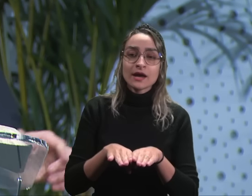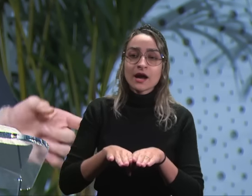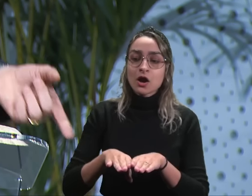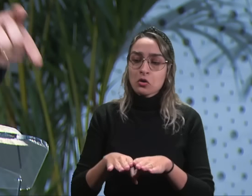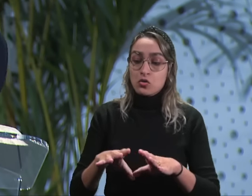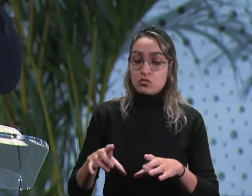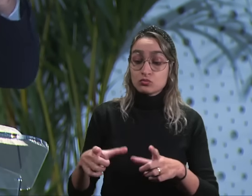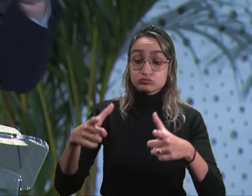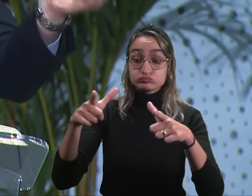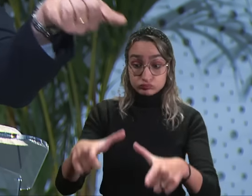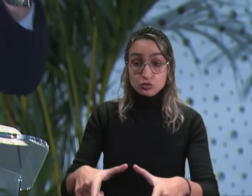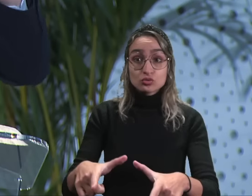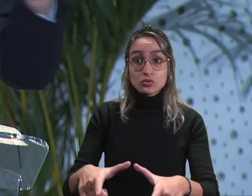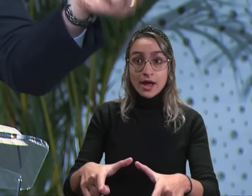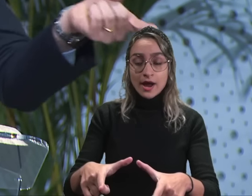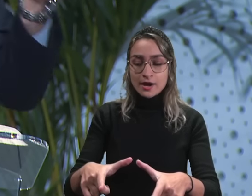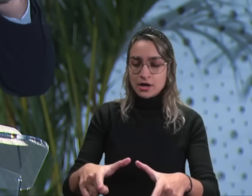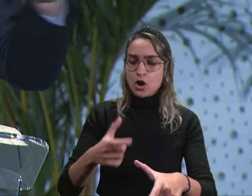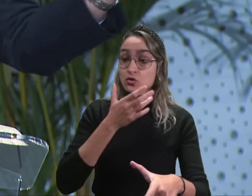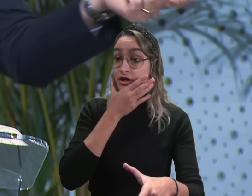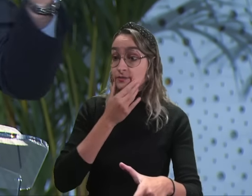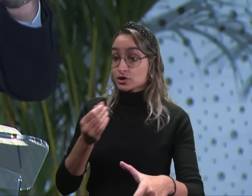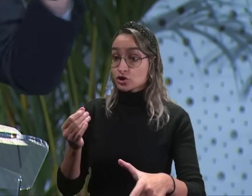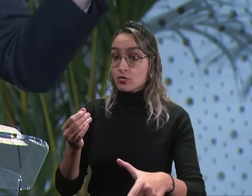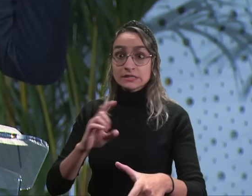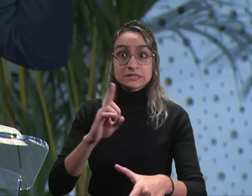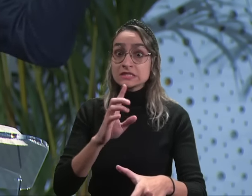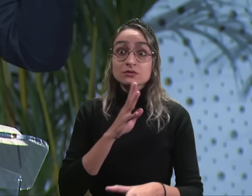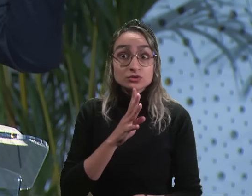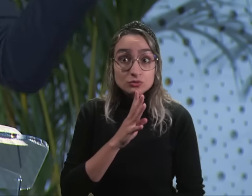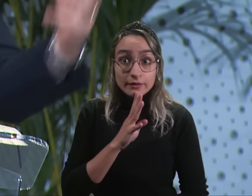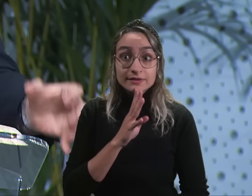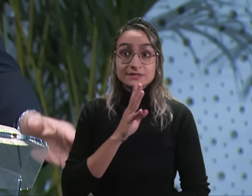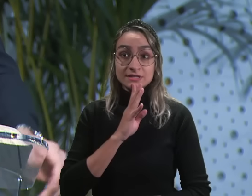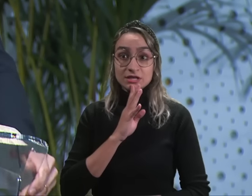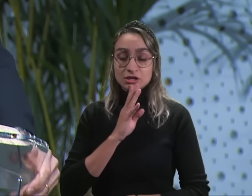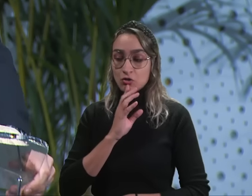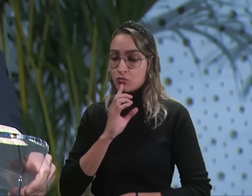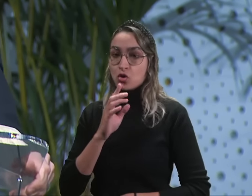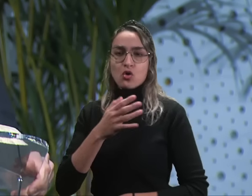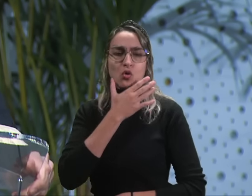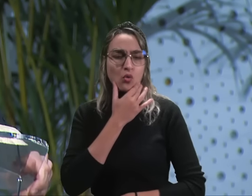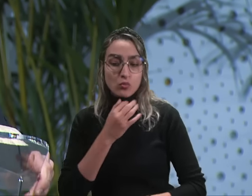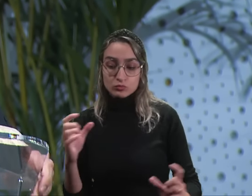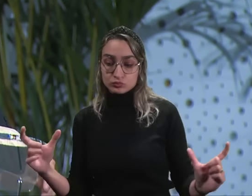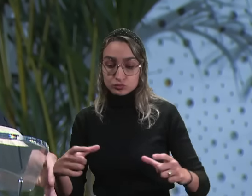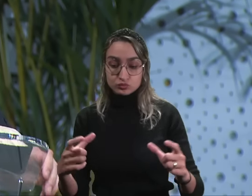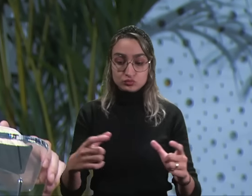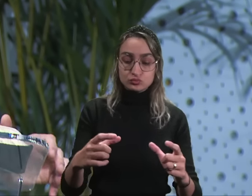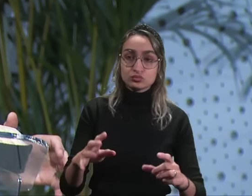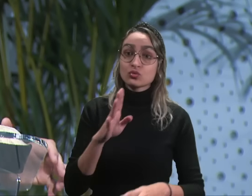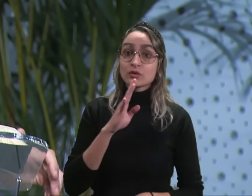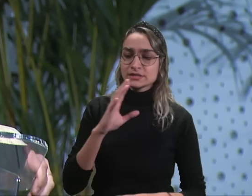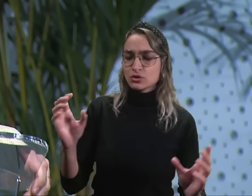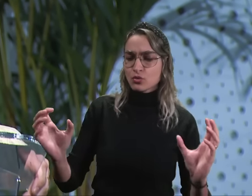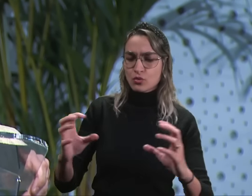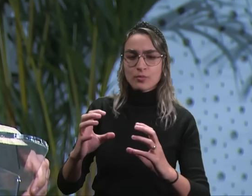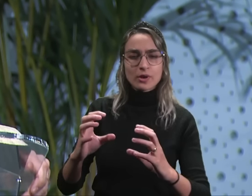onde nenhum se comunicou com o outro para dizer o que estava ali descobrindo nas